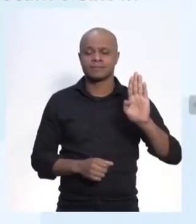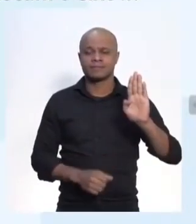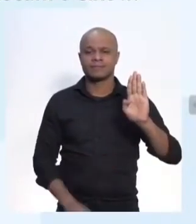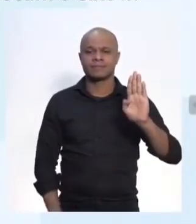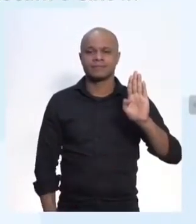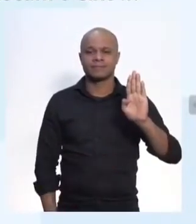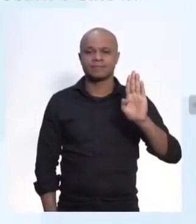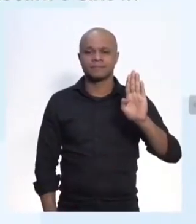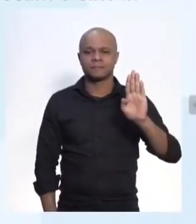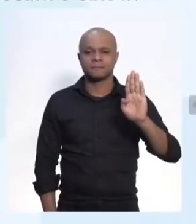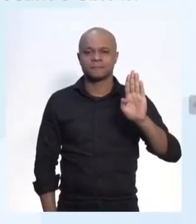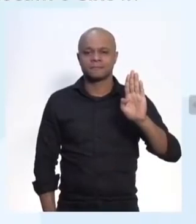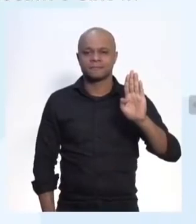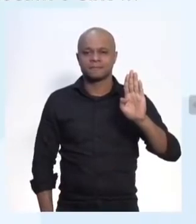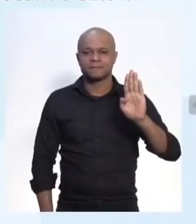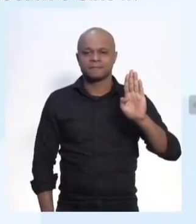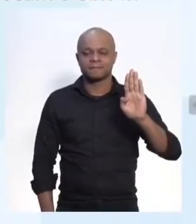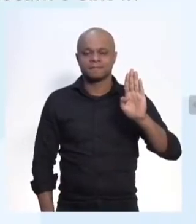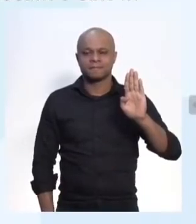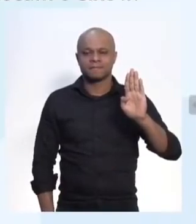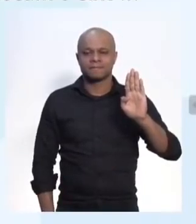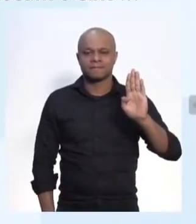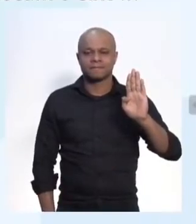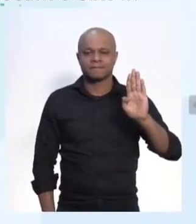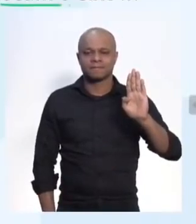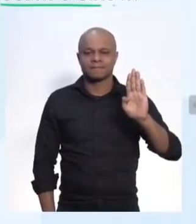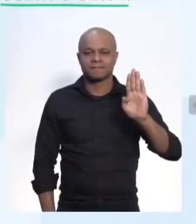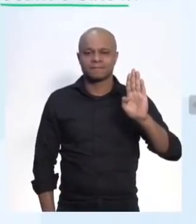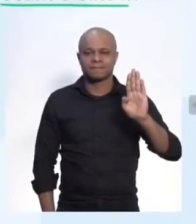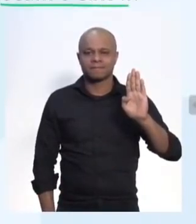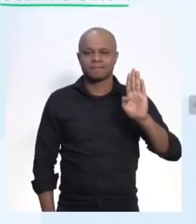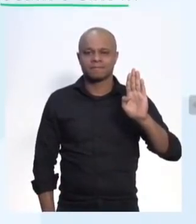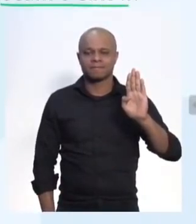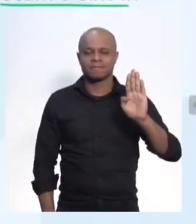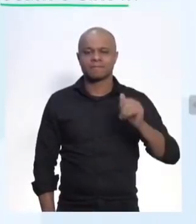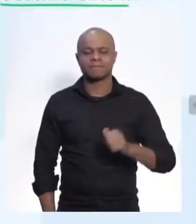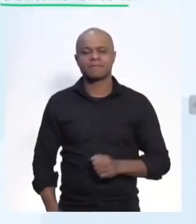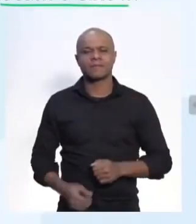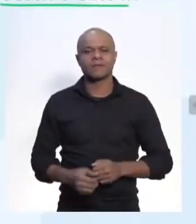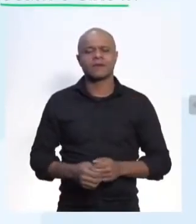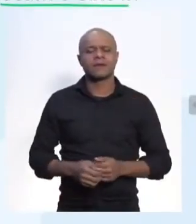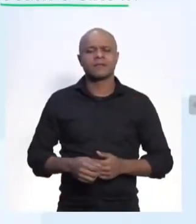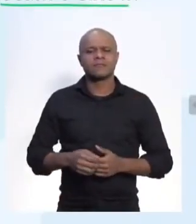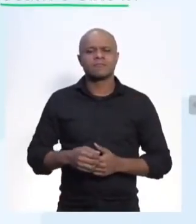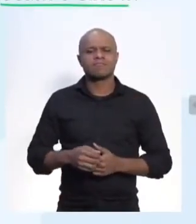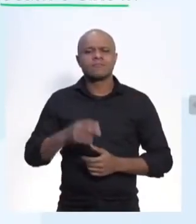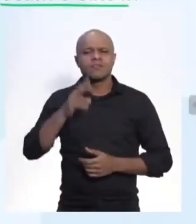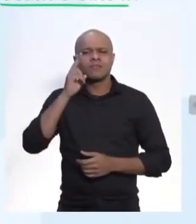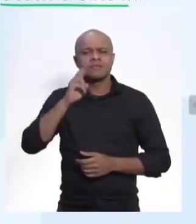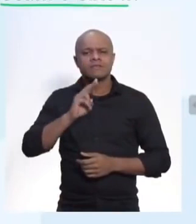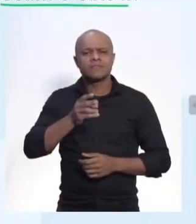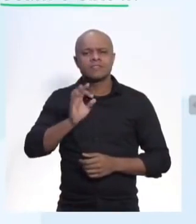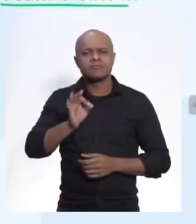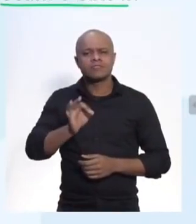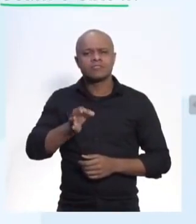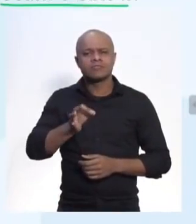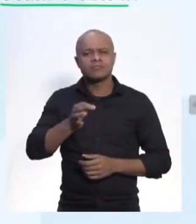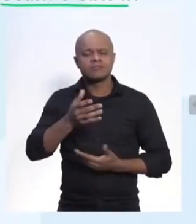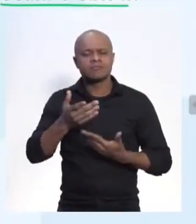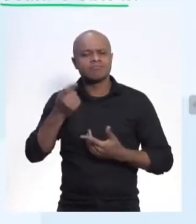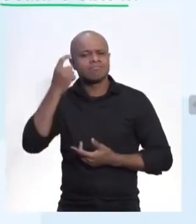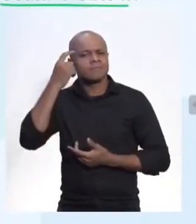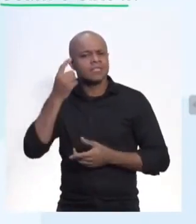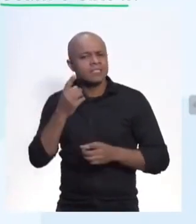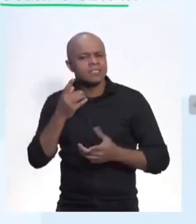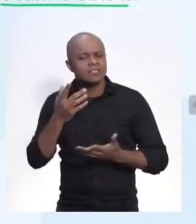azul, e g de x, que é vermelha, tocam o eixo x? A gente acha que toca, mas na verdade elas vão se aproximando do